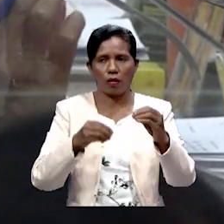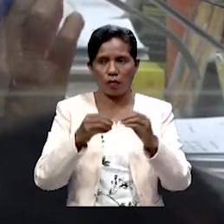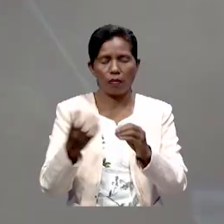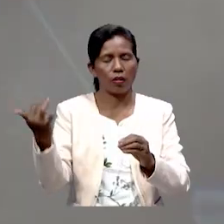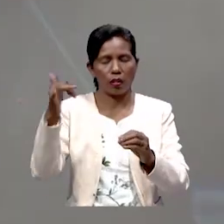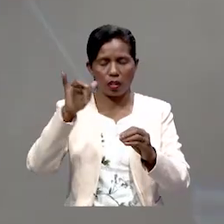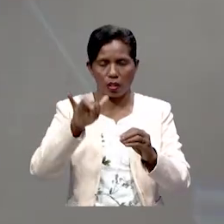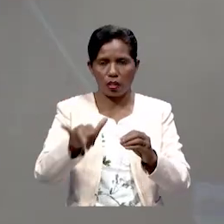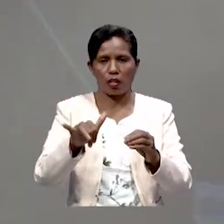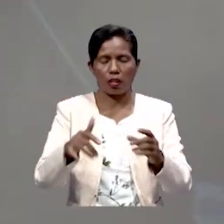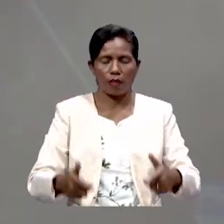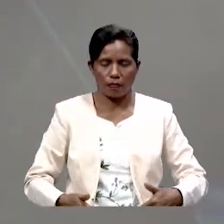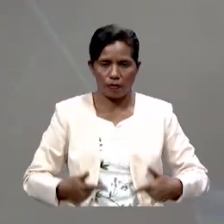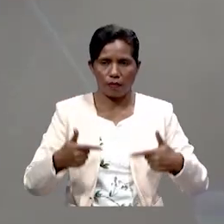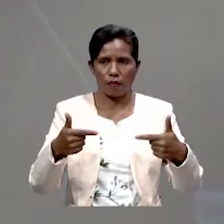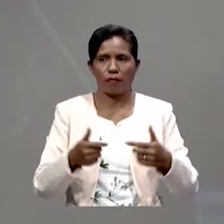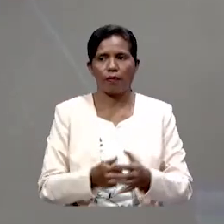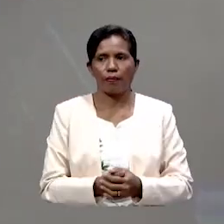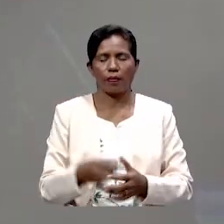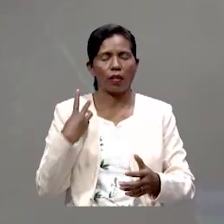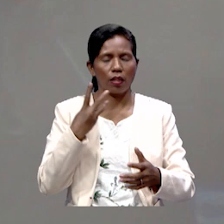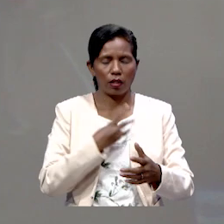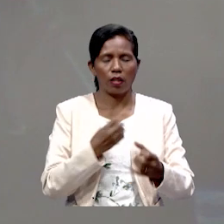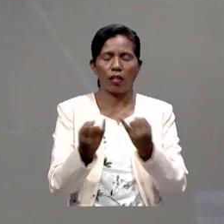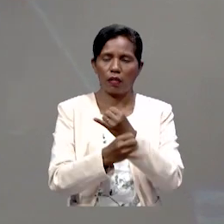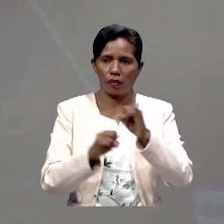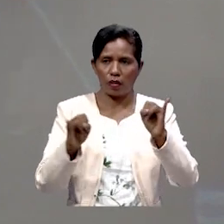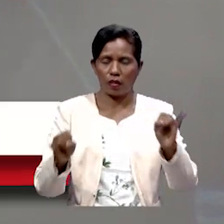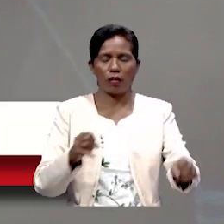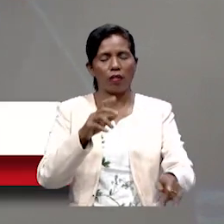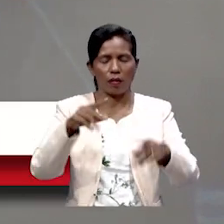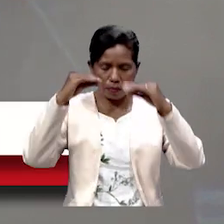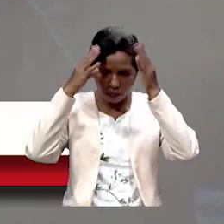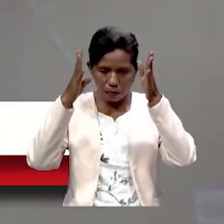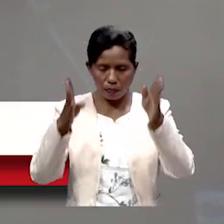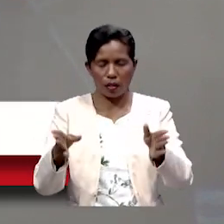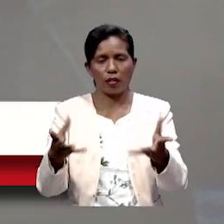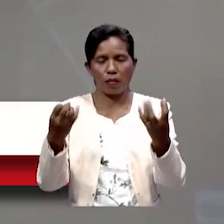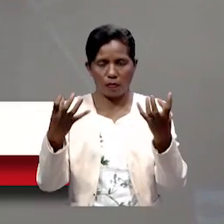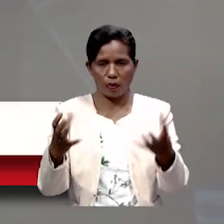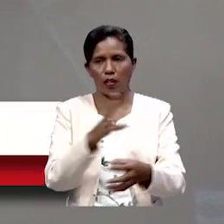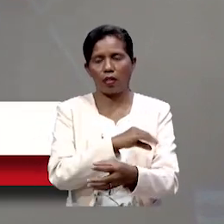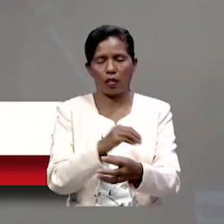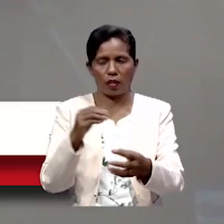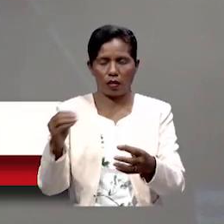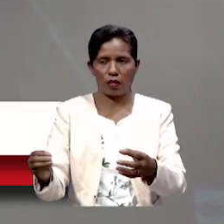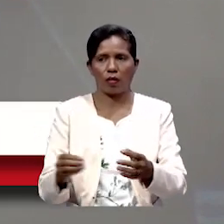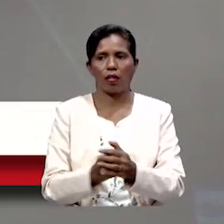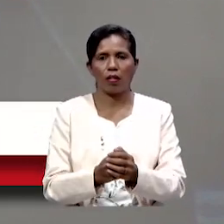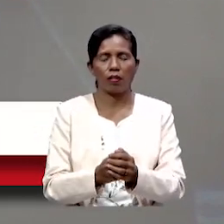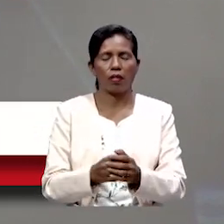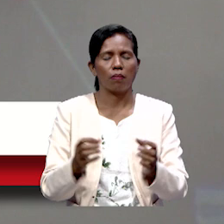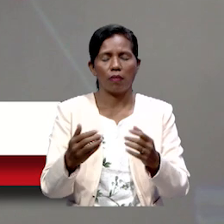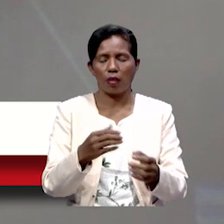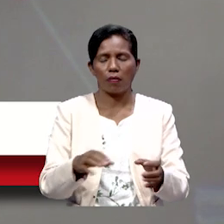destino. Desde a nossa independência até hoje, muitas professoras e professores ainda estão